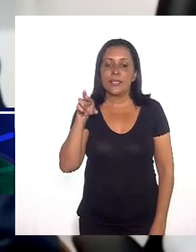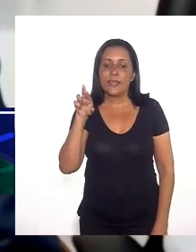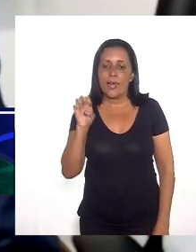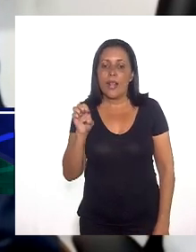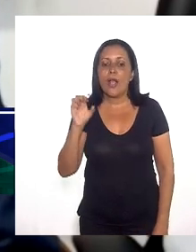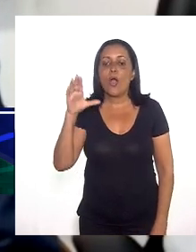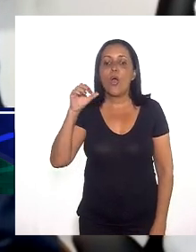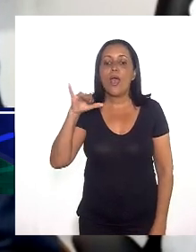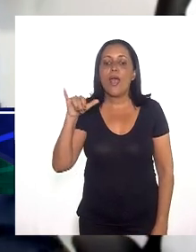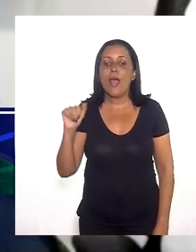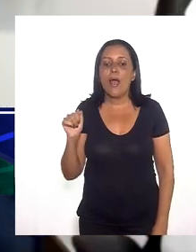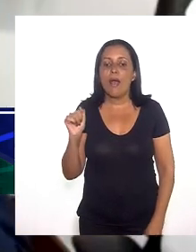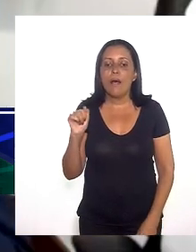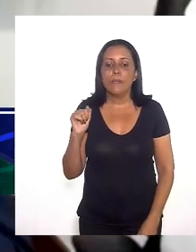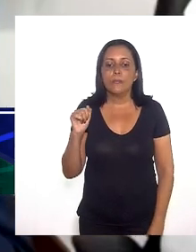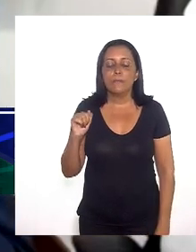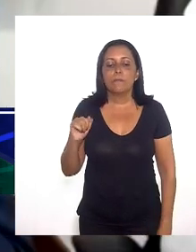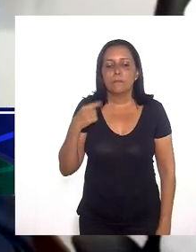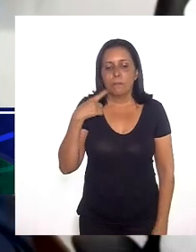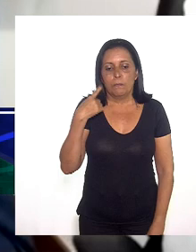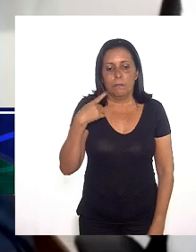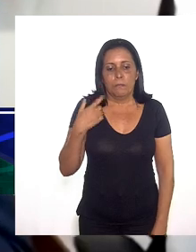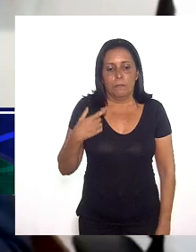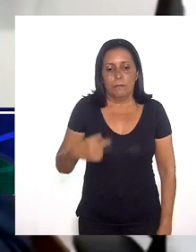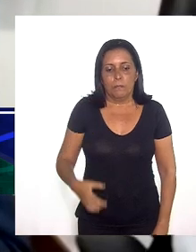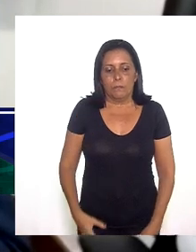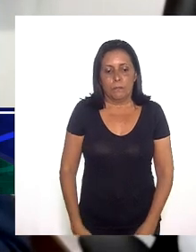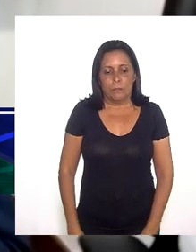Deputado André Correia.